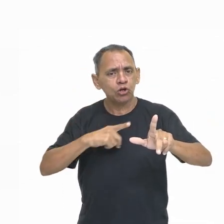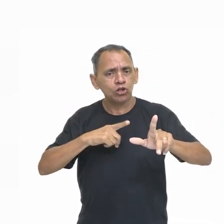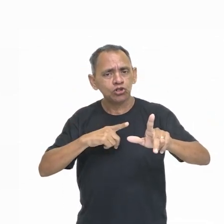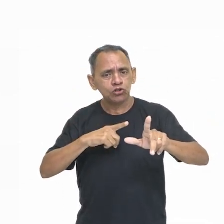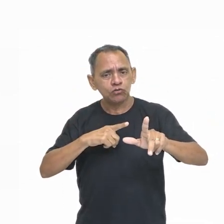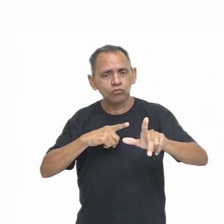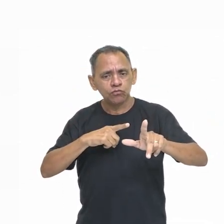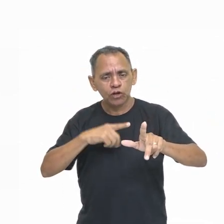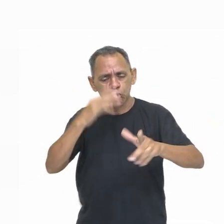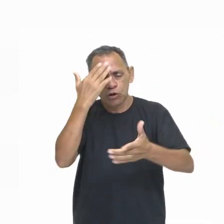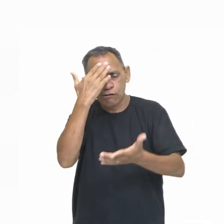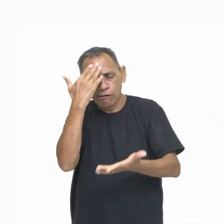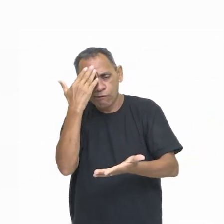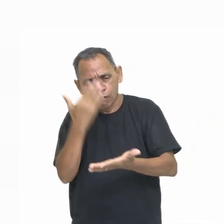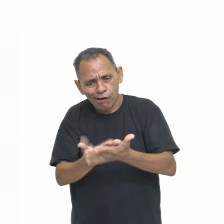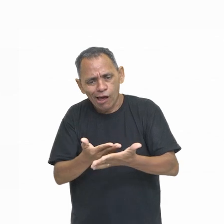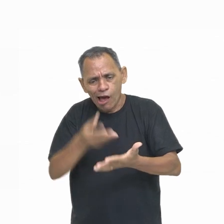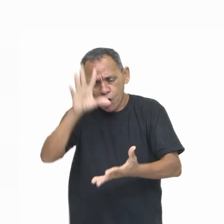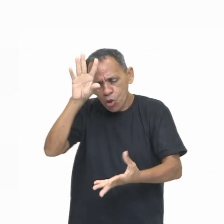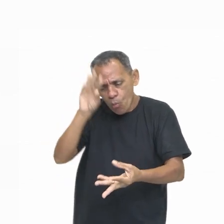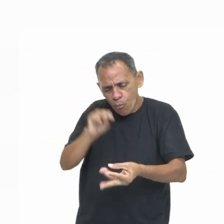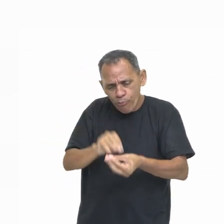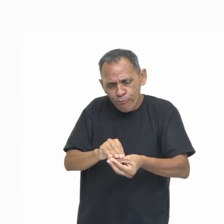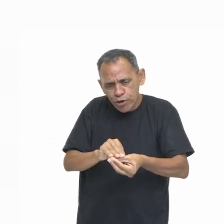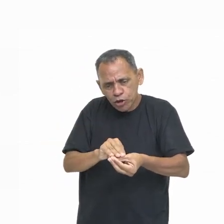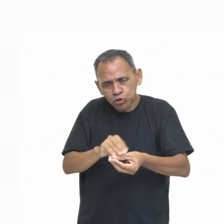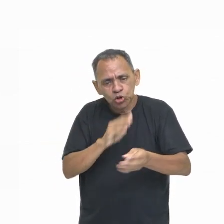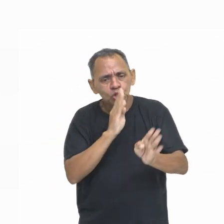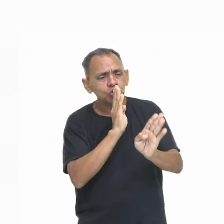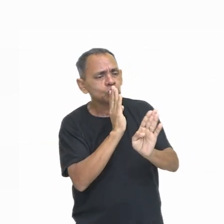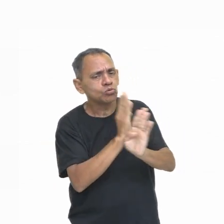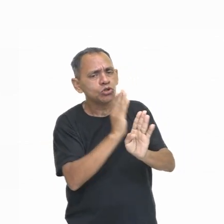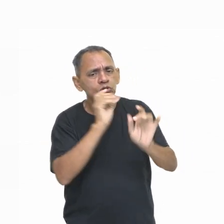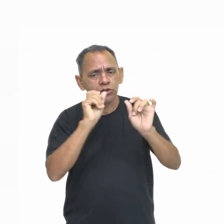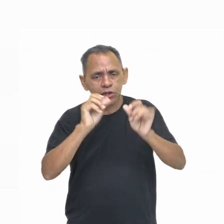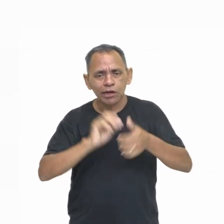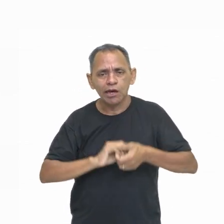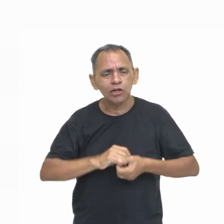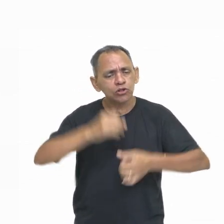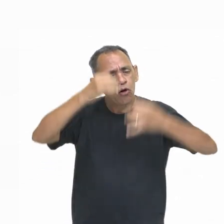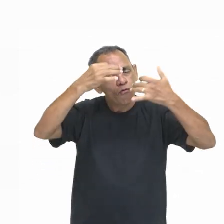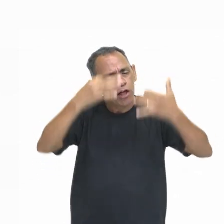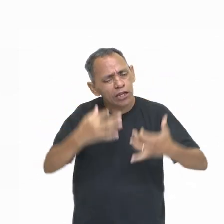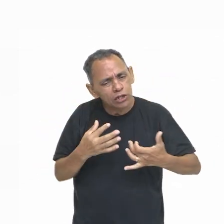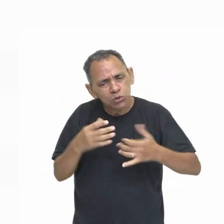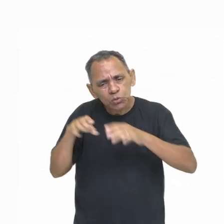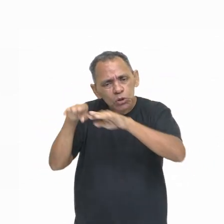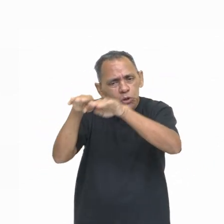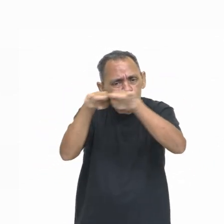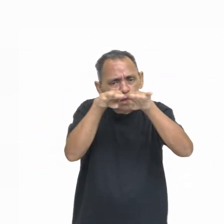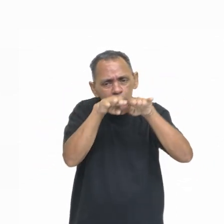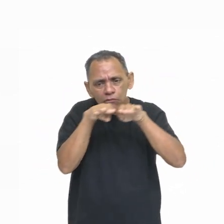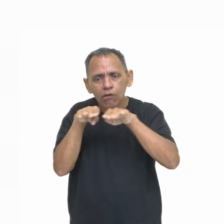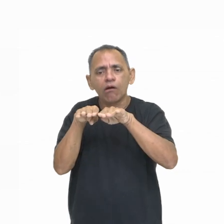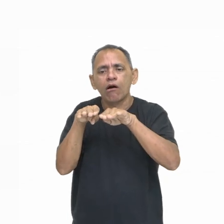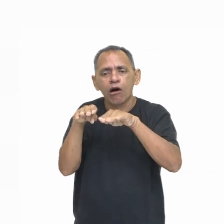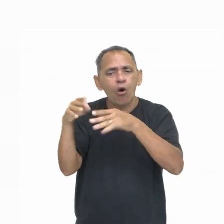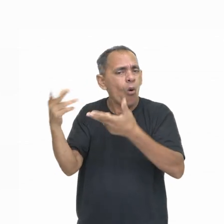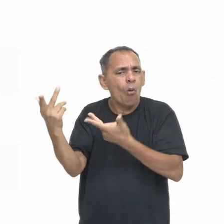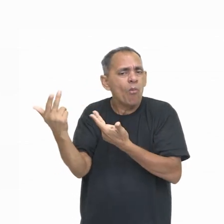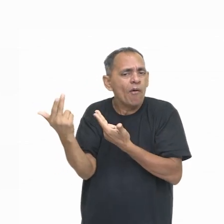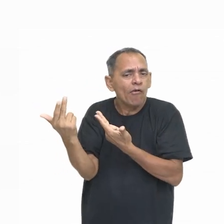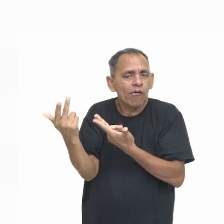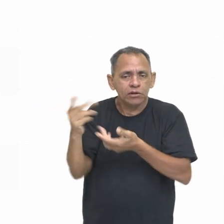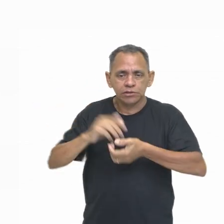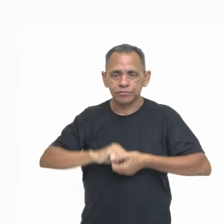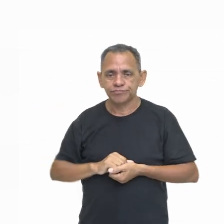que depois fizeram a descoberta que eles estavam falando a mesma coisa. E por isso que a teoria leva